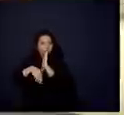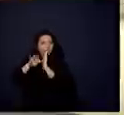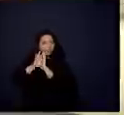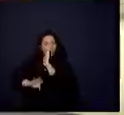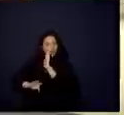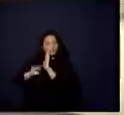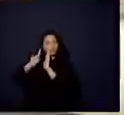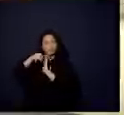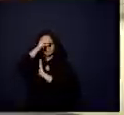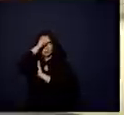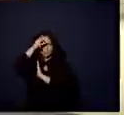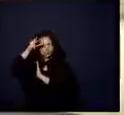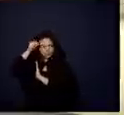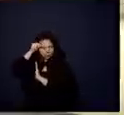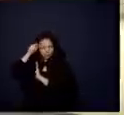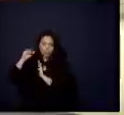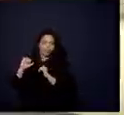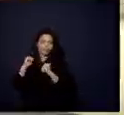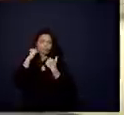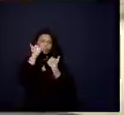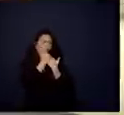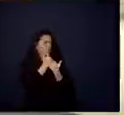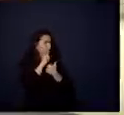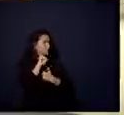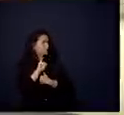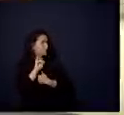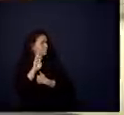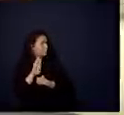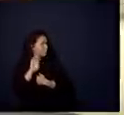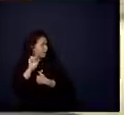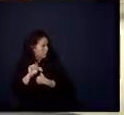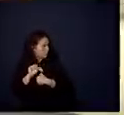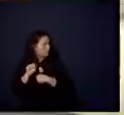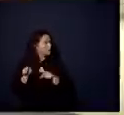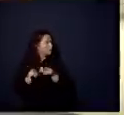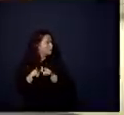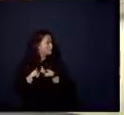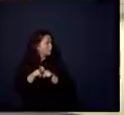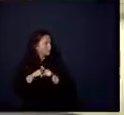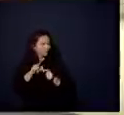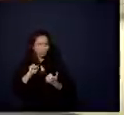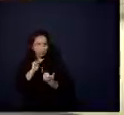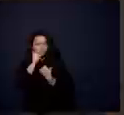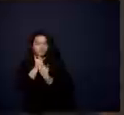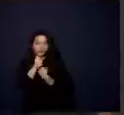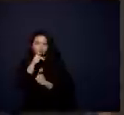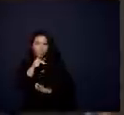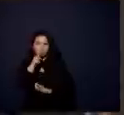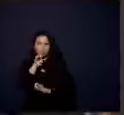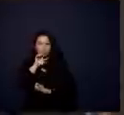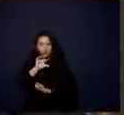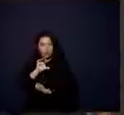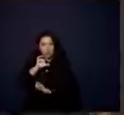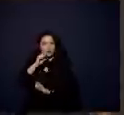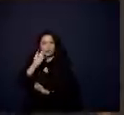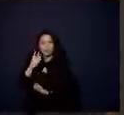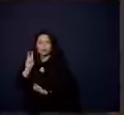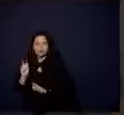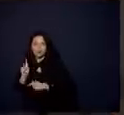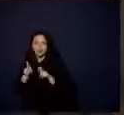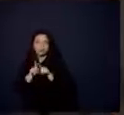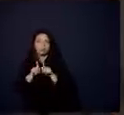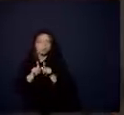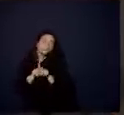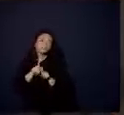municipais que seriam substituídos pelo ibs ao longo de um prazo de quatro anos na pe-45 5 anos na PEC 110